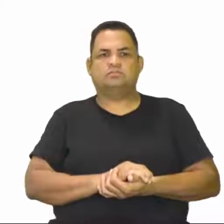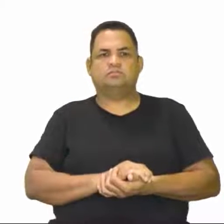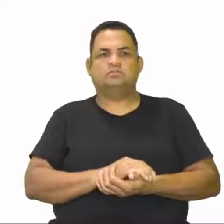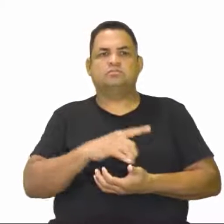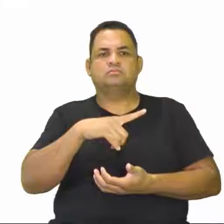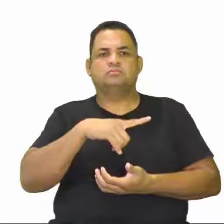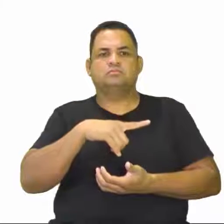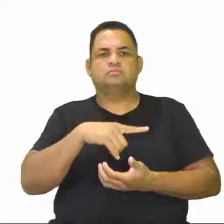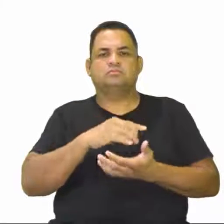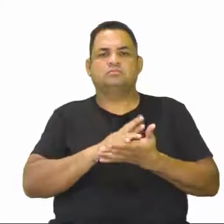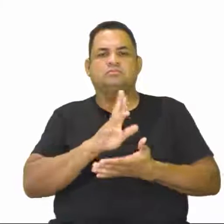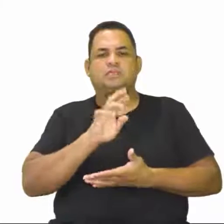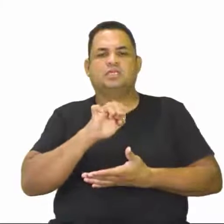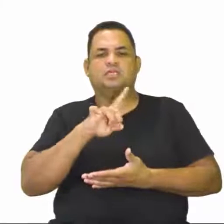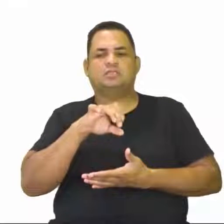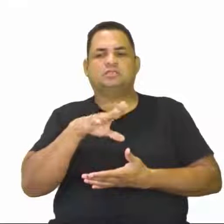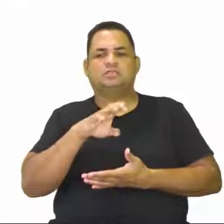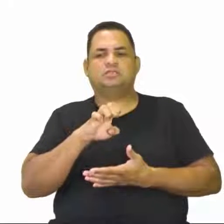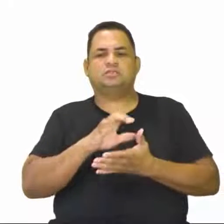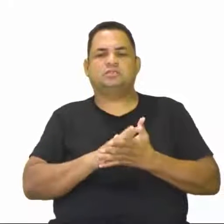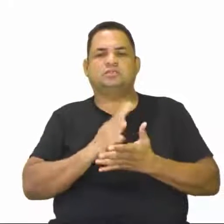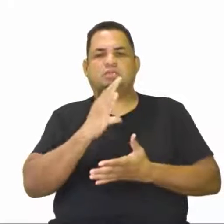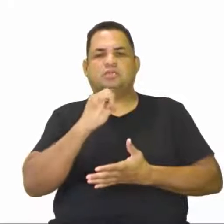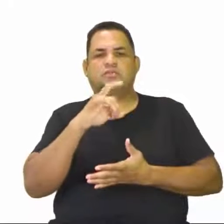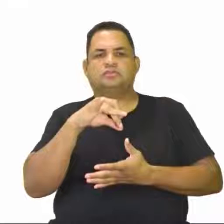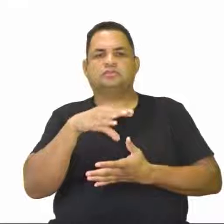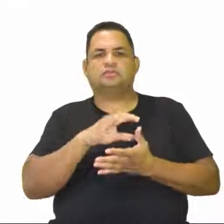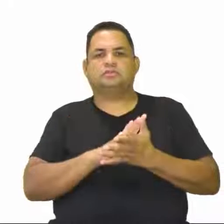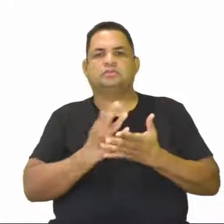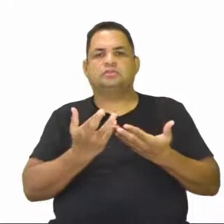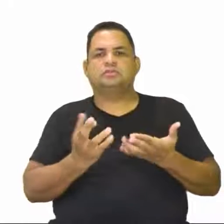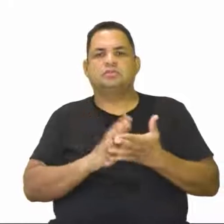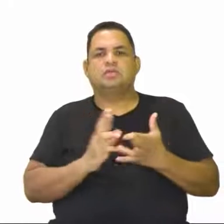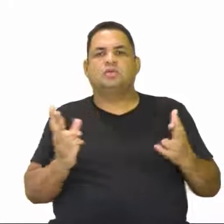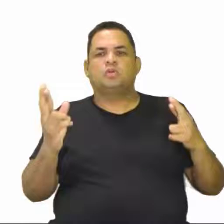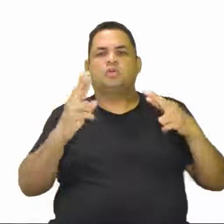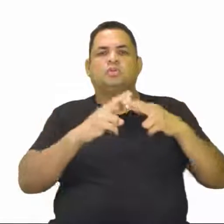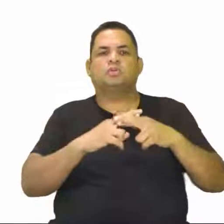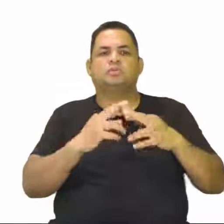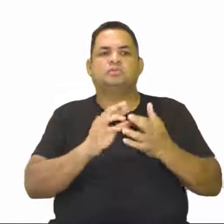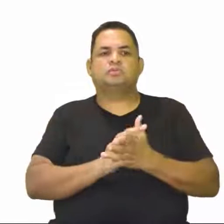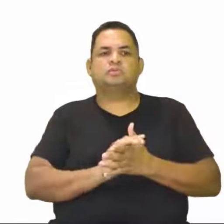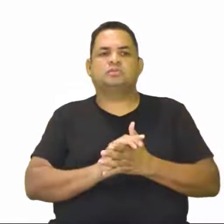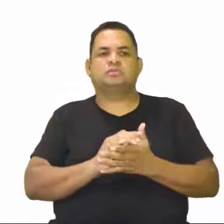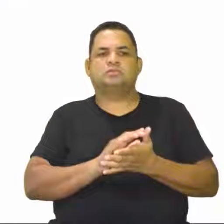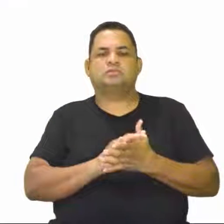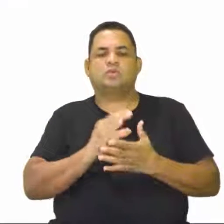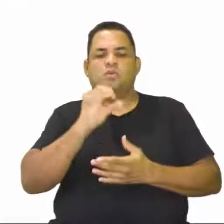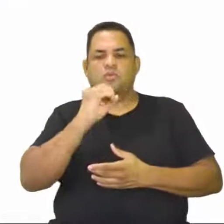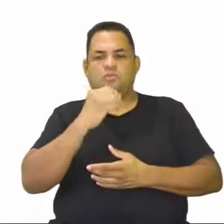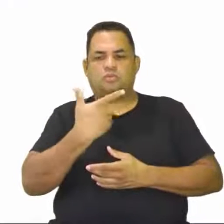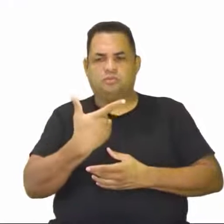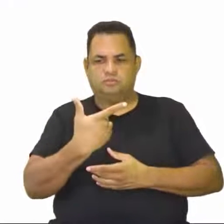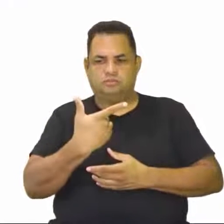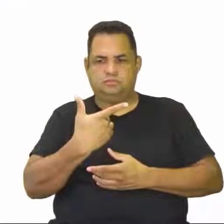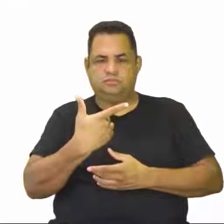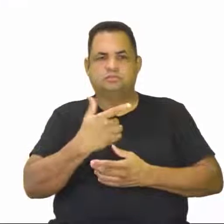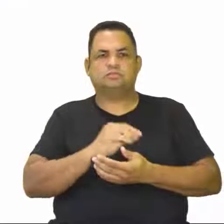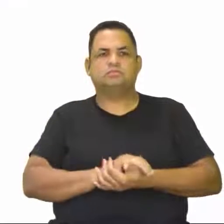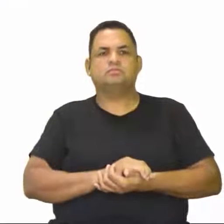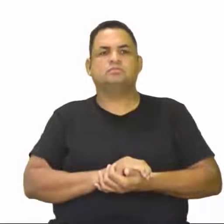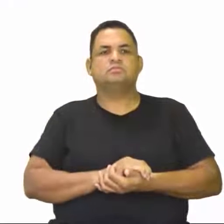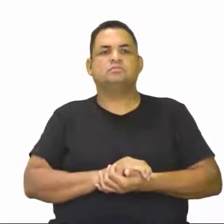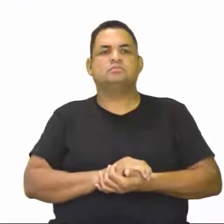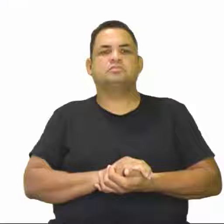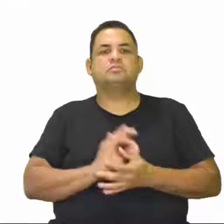reagente? Eu vou ter o cálcio e ele vai reagir com o gás oxigênio. O